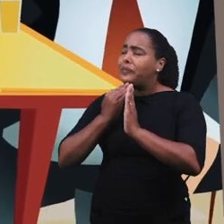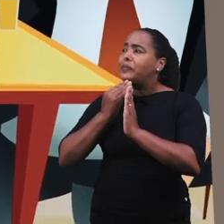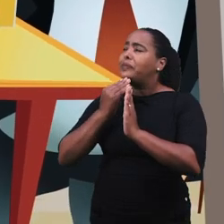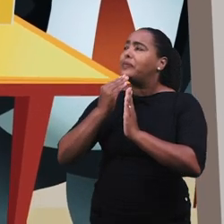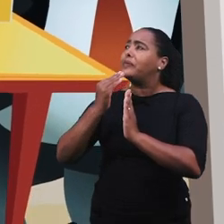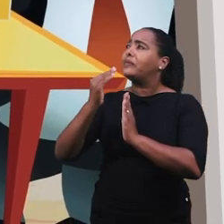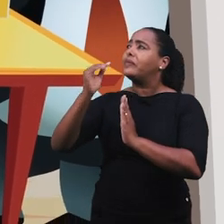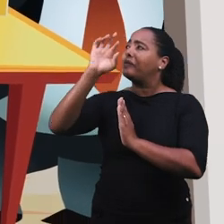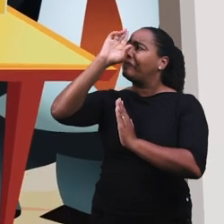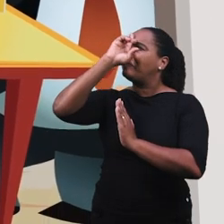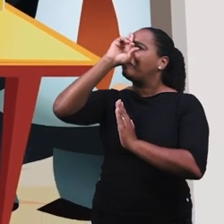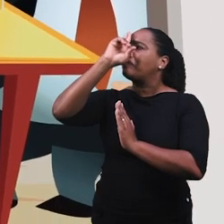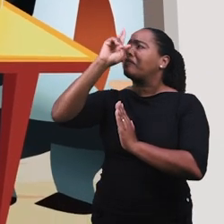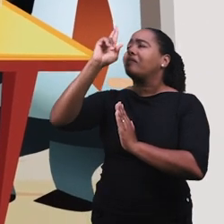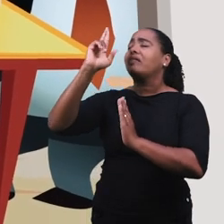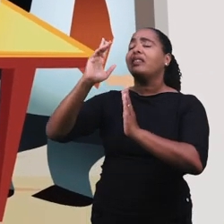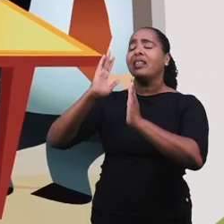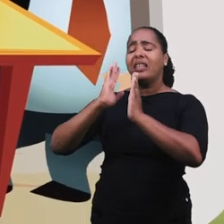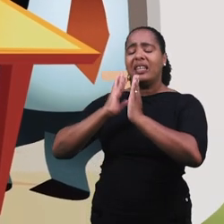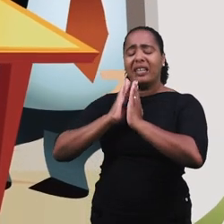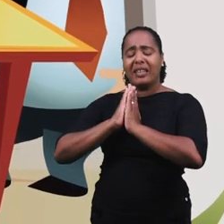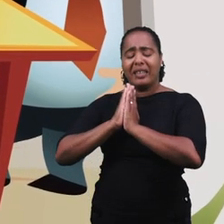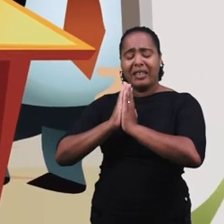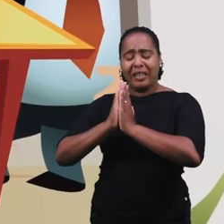ao meu